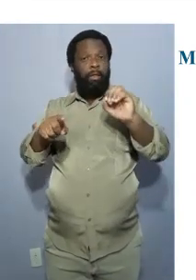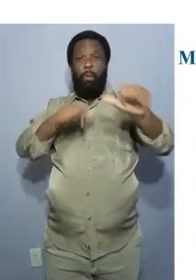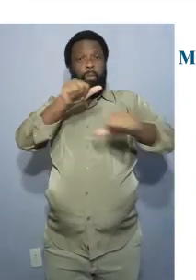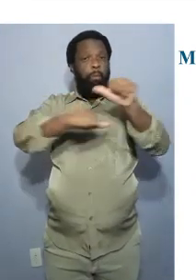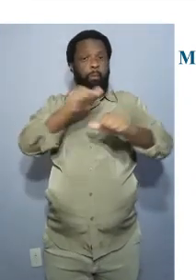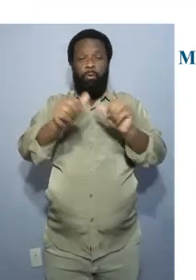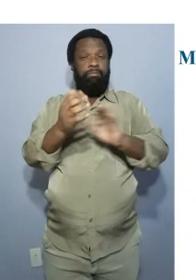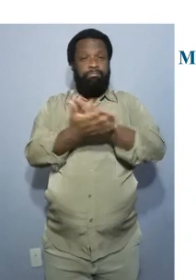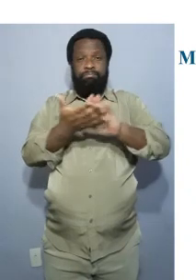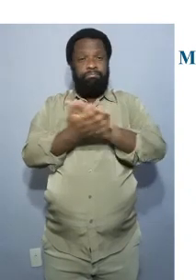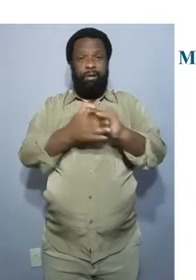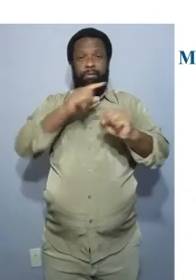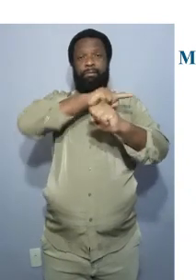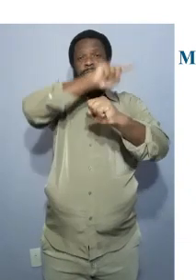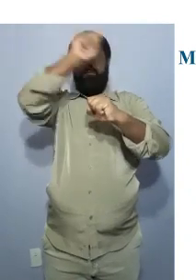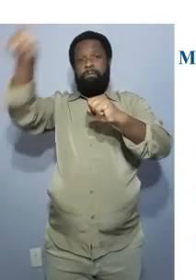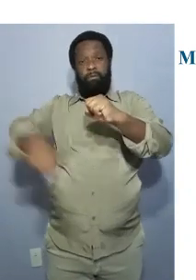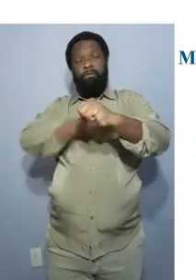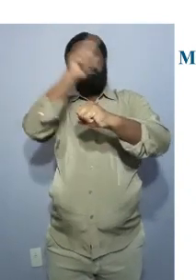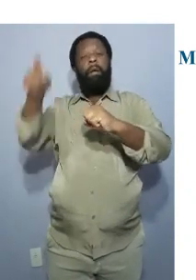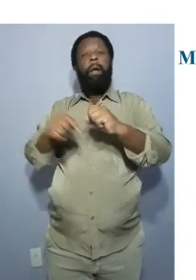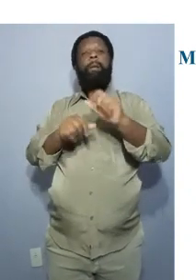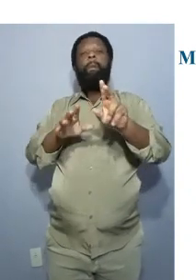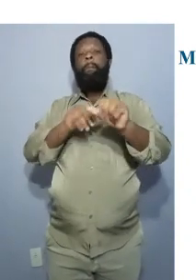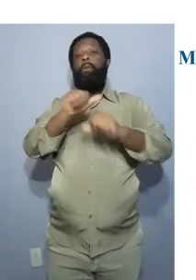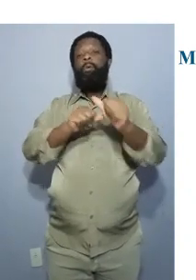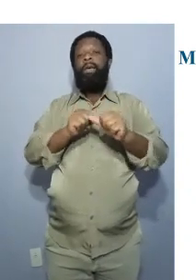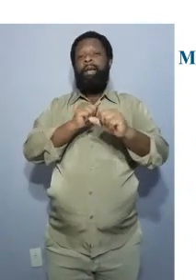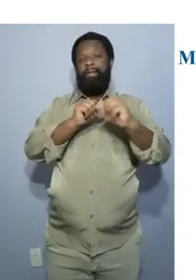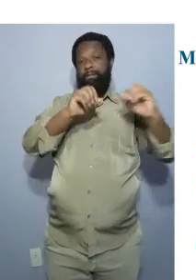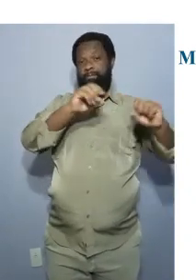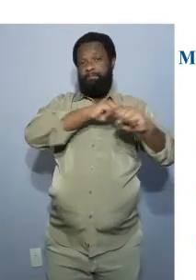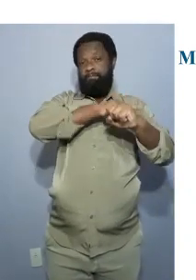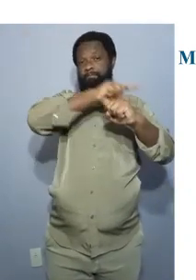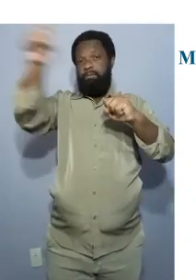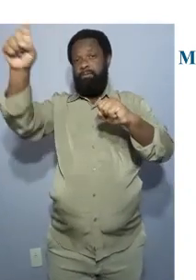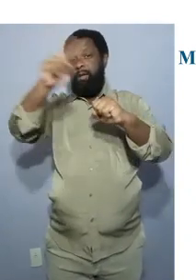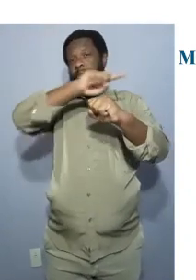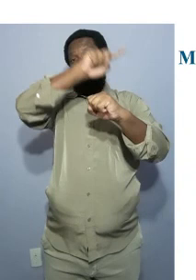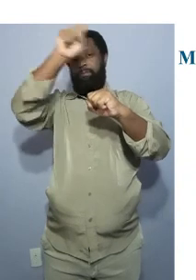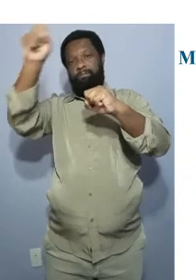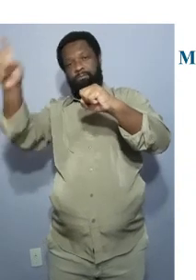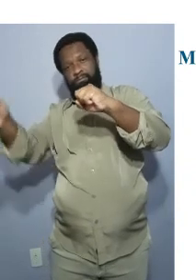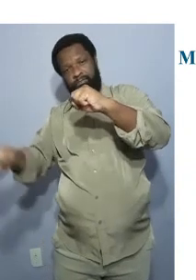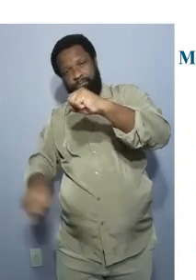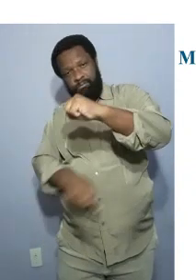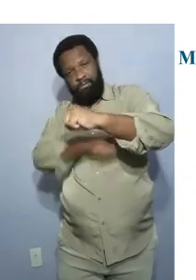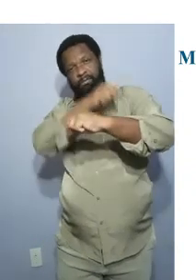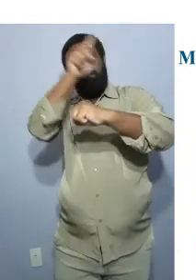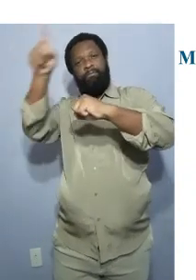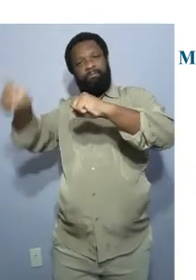tem variação do valor do módulo, mas tem a variação da direção. Então, a aceleração centrípeta ela faz isso.